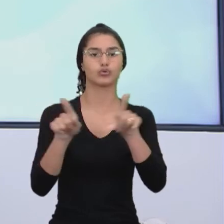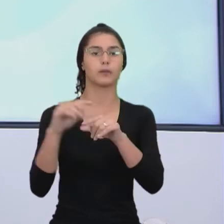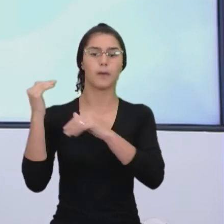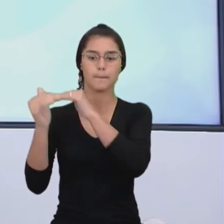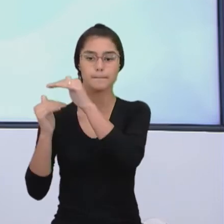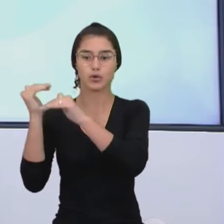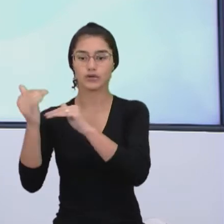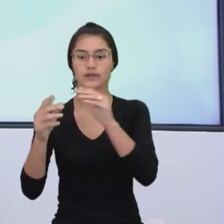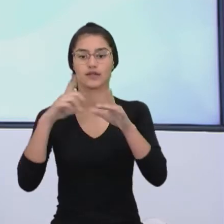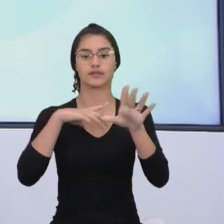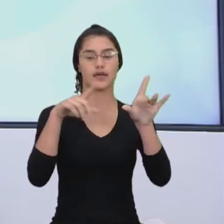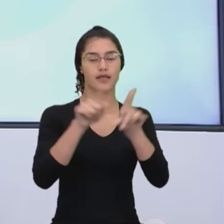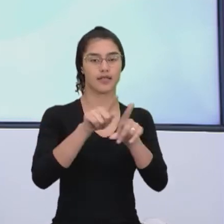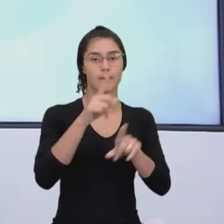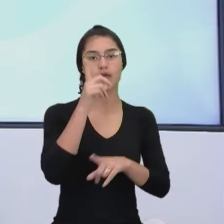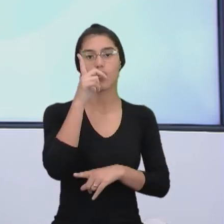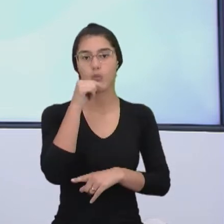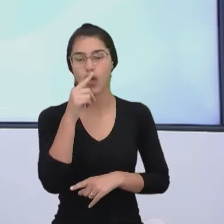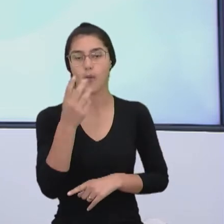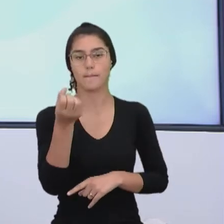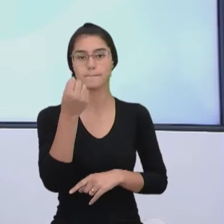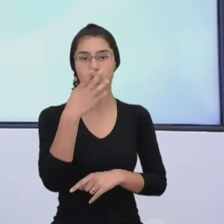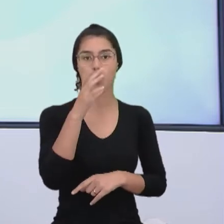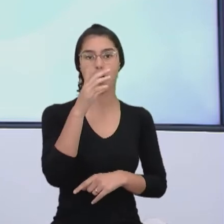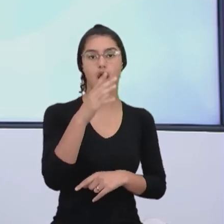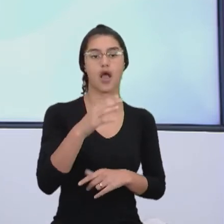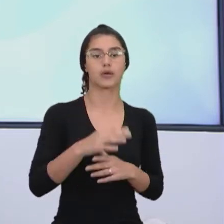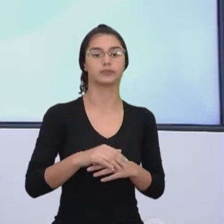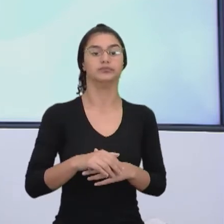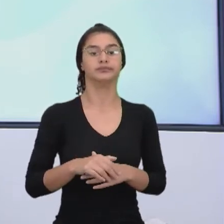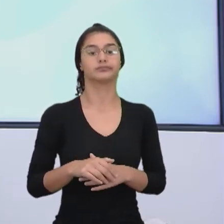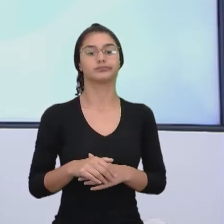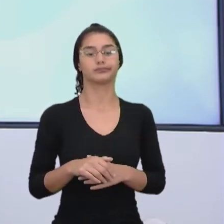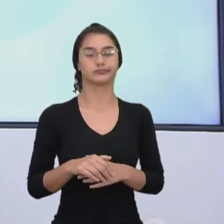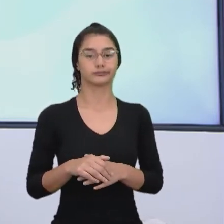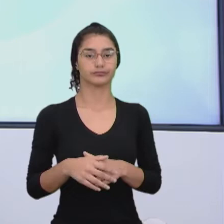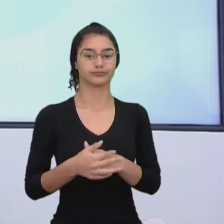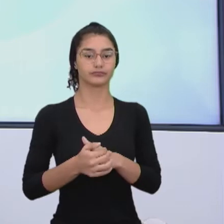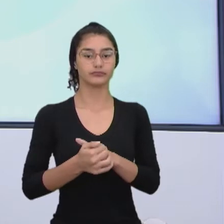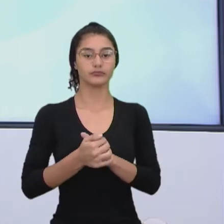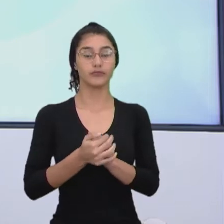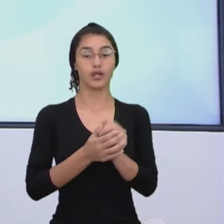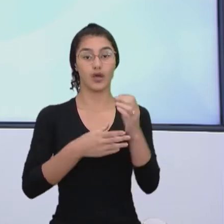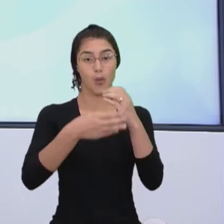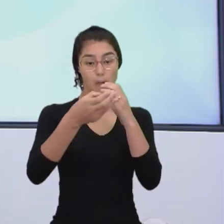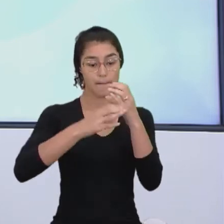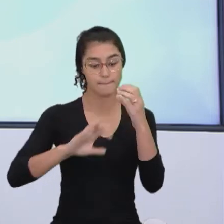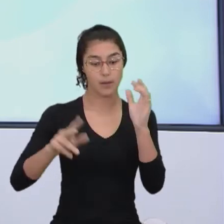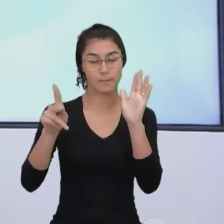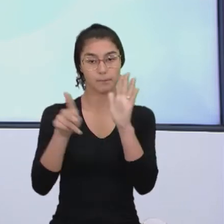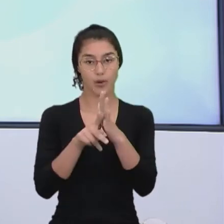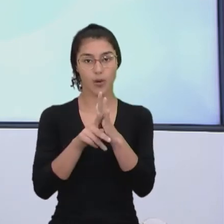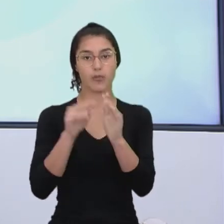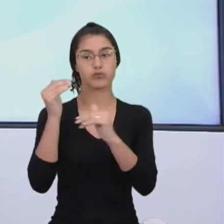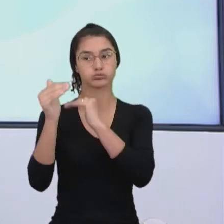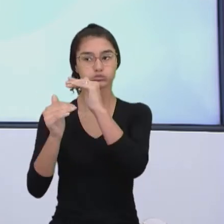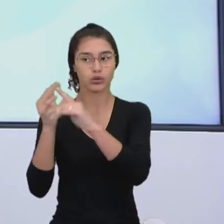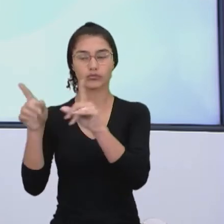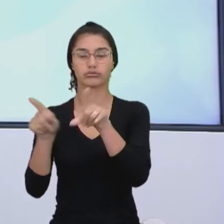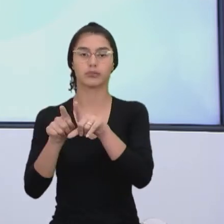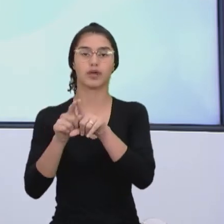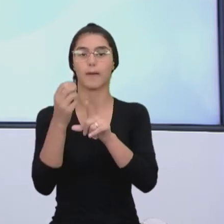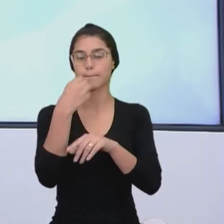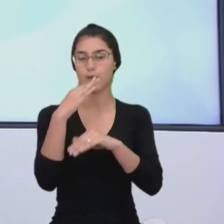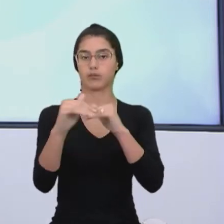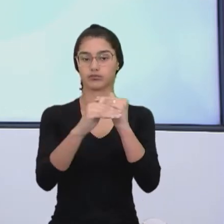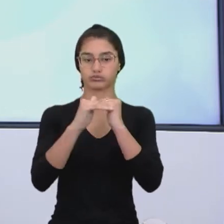aí de saneamento com água potável, né, e esgoto a ser tratado, é de suma importância para o